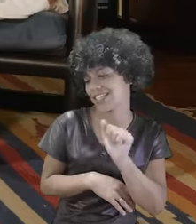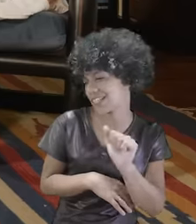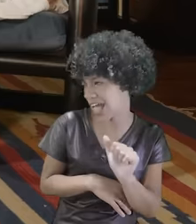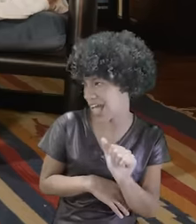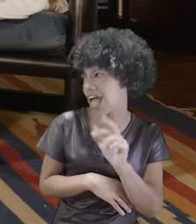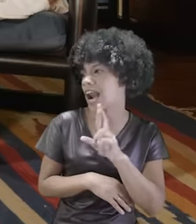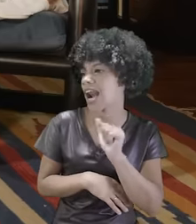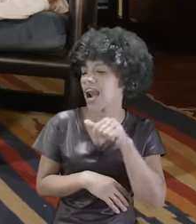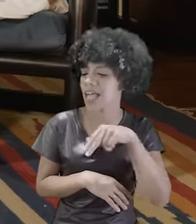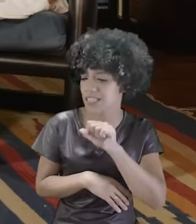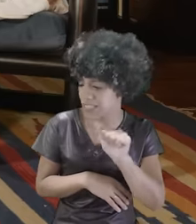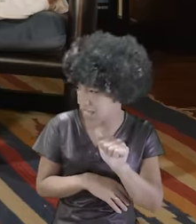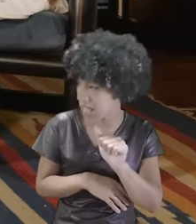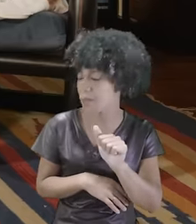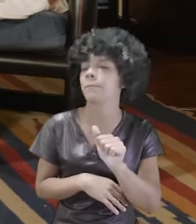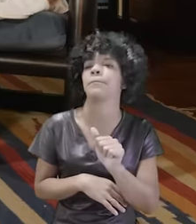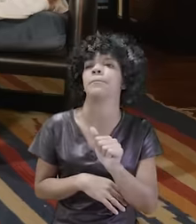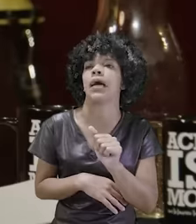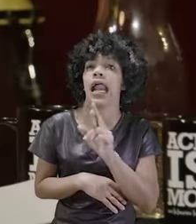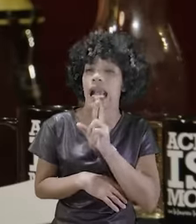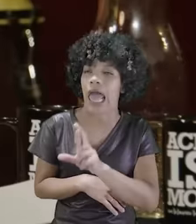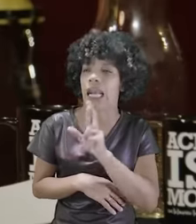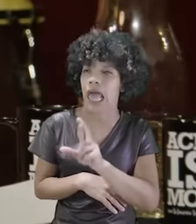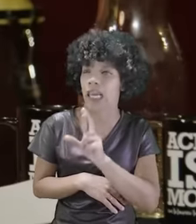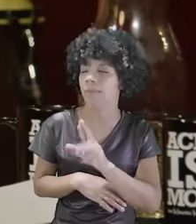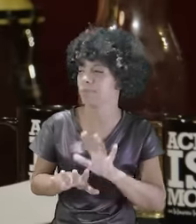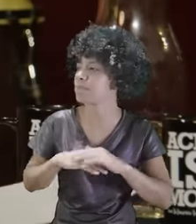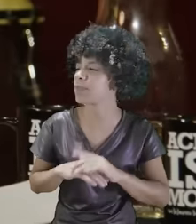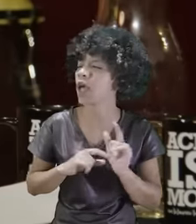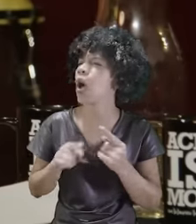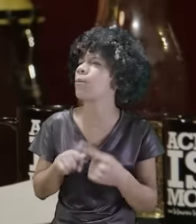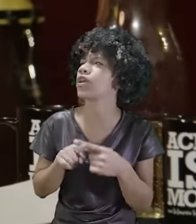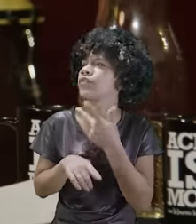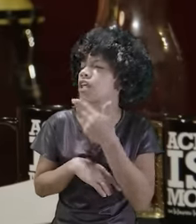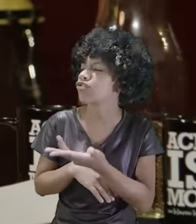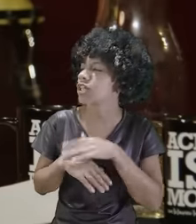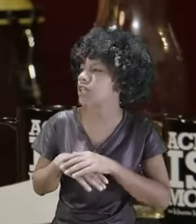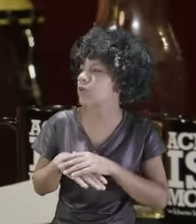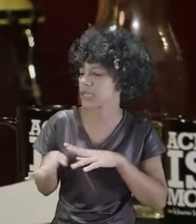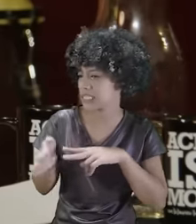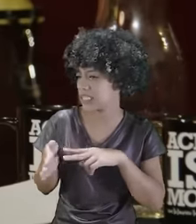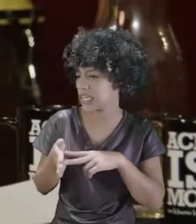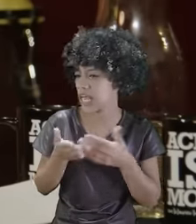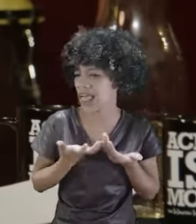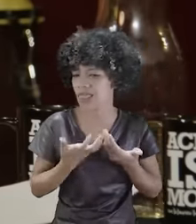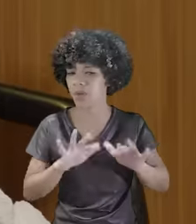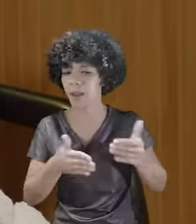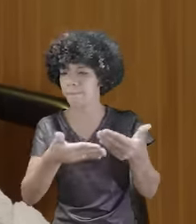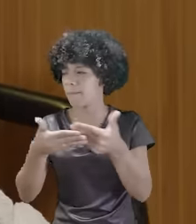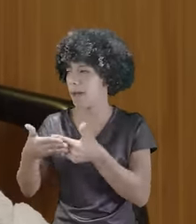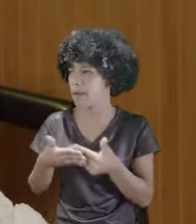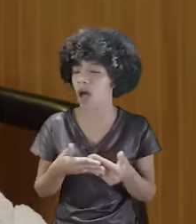arrasando arrasando arrasando Por que que você acha que o povo Sírio não era muito aceito em outros